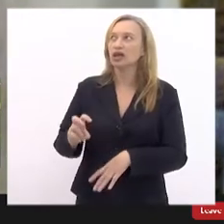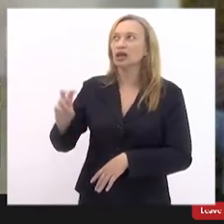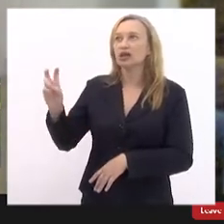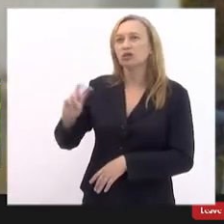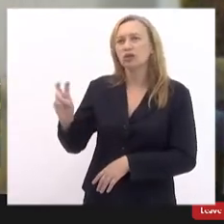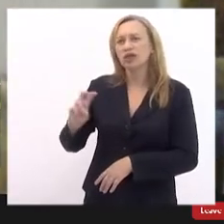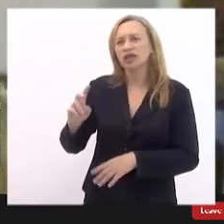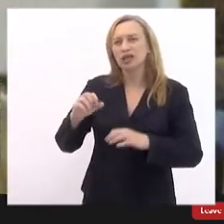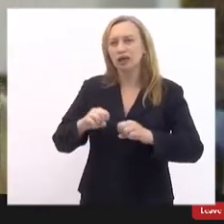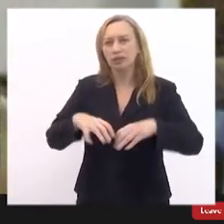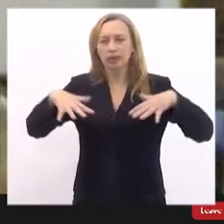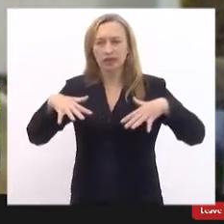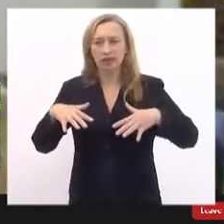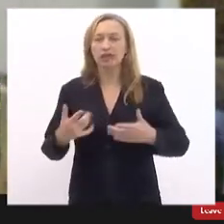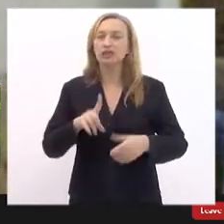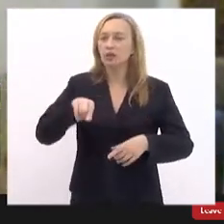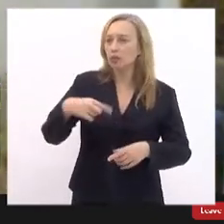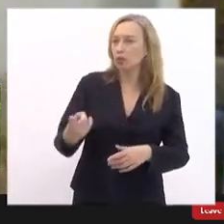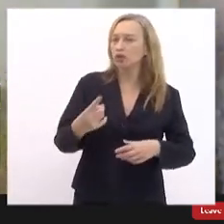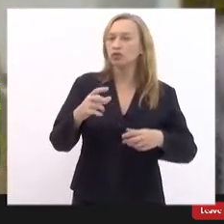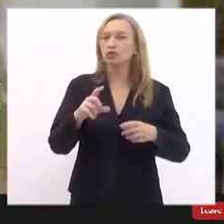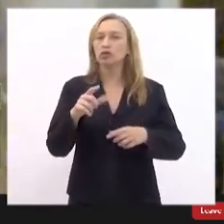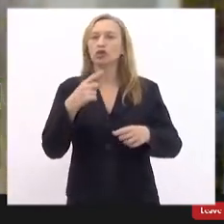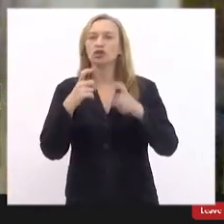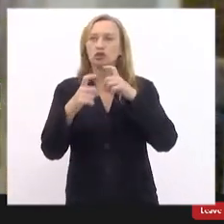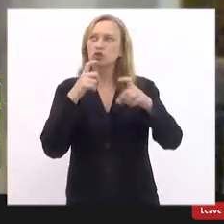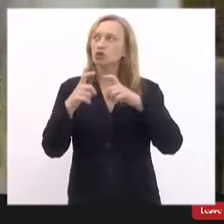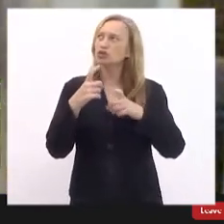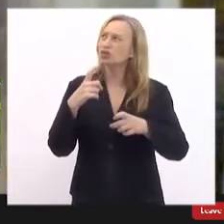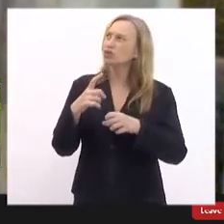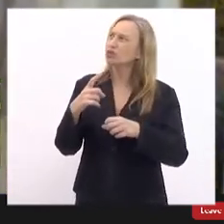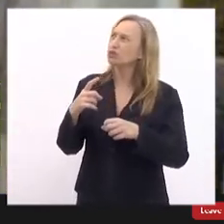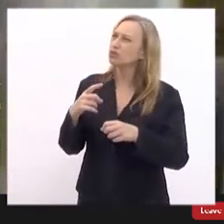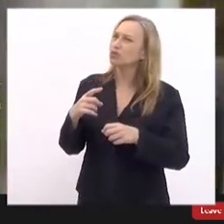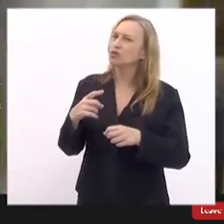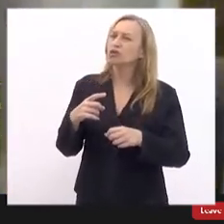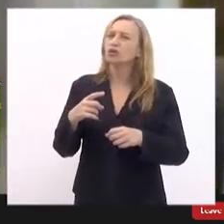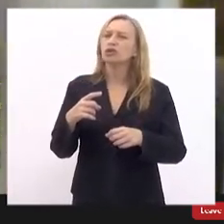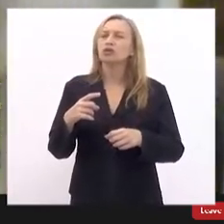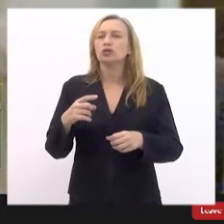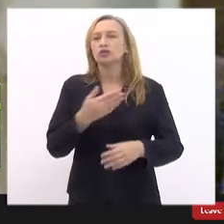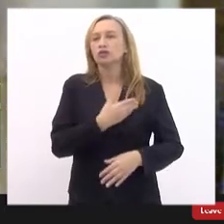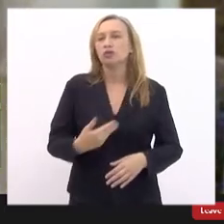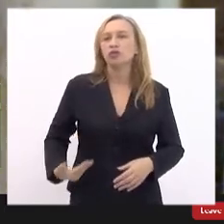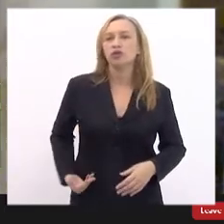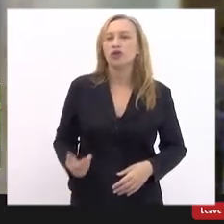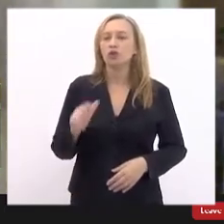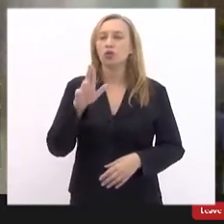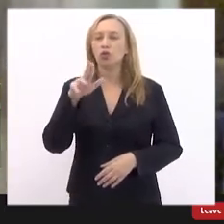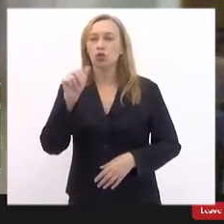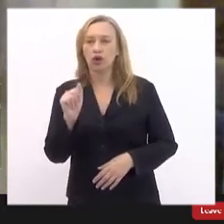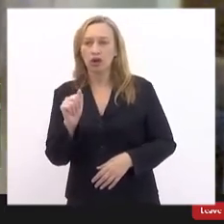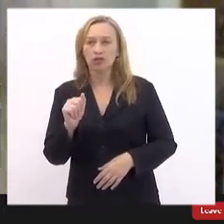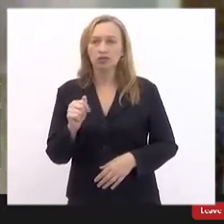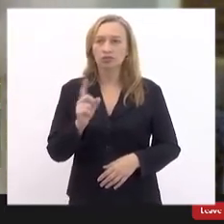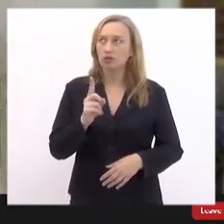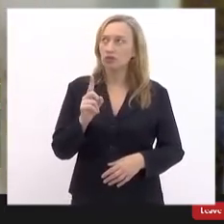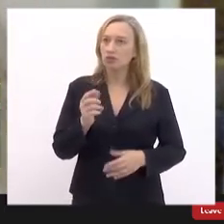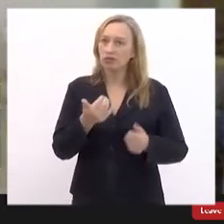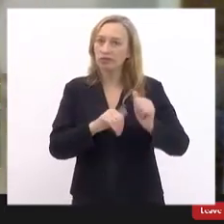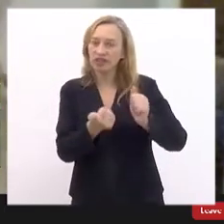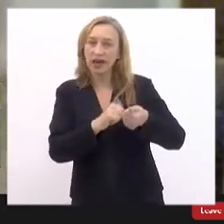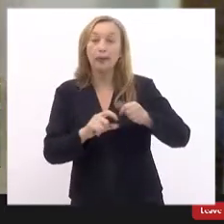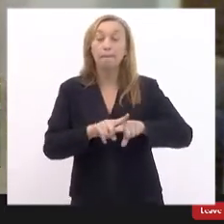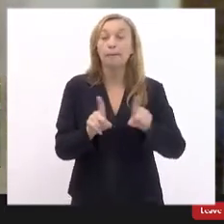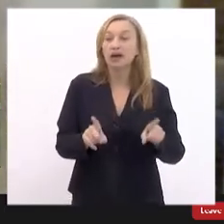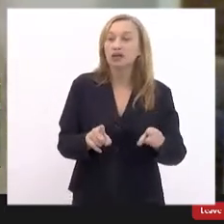plenária e depois uma discussão que a gente teve na época ainda do governo Lula, e que nós não vamos fazer uma avaliação, mas